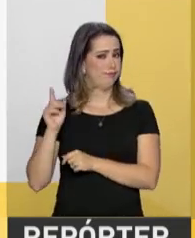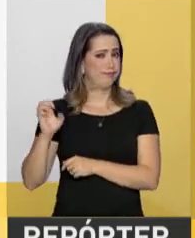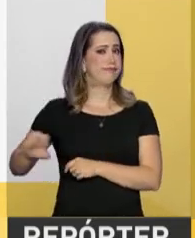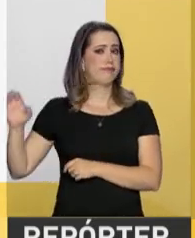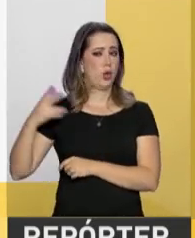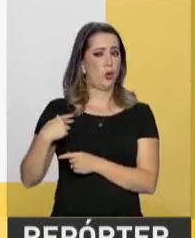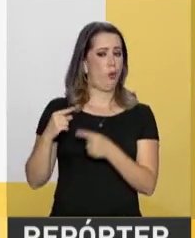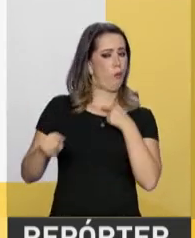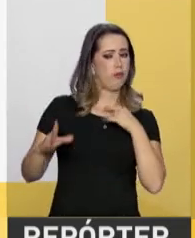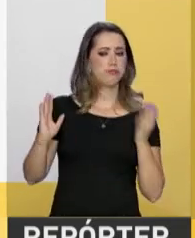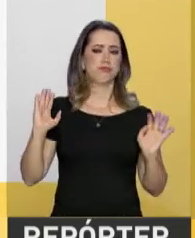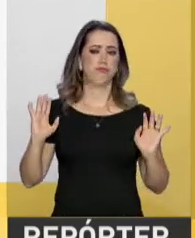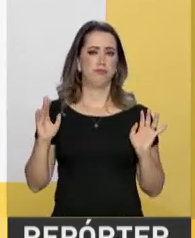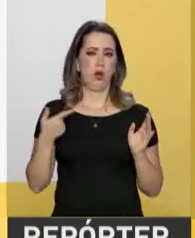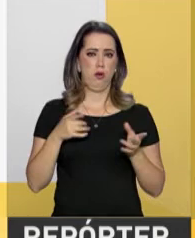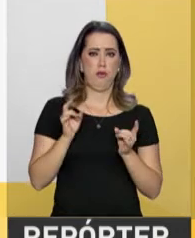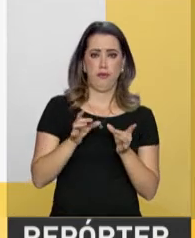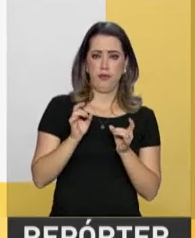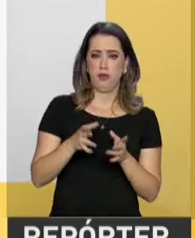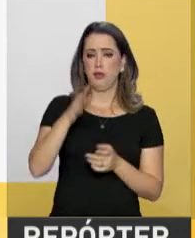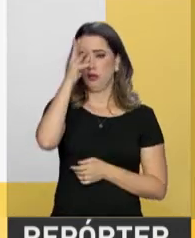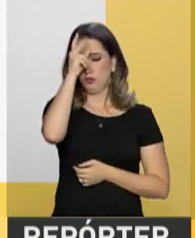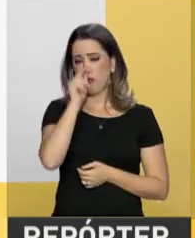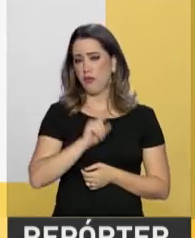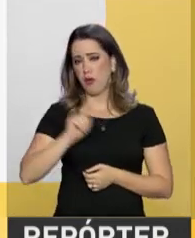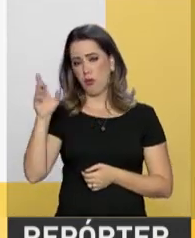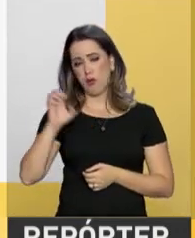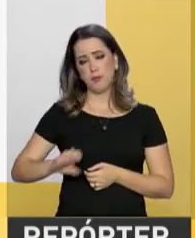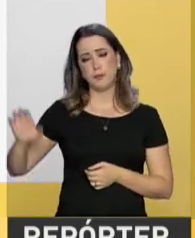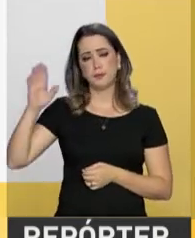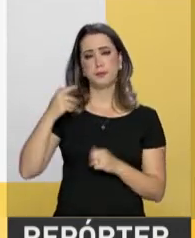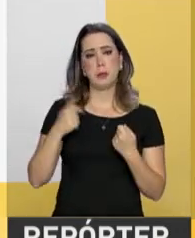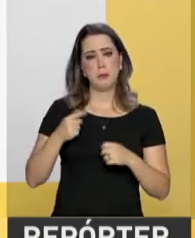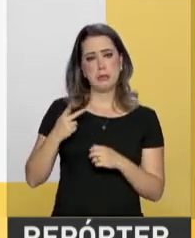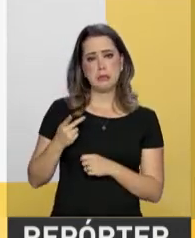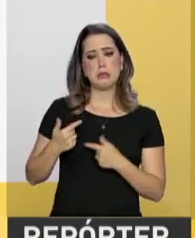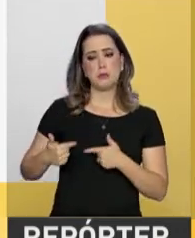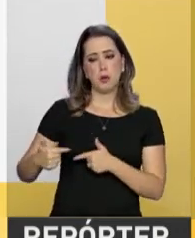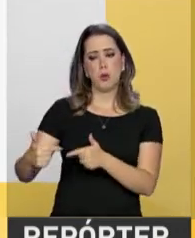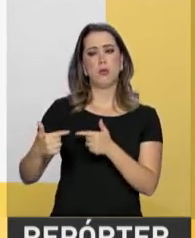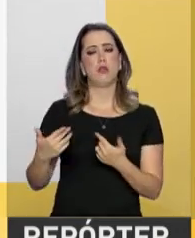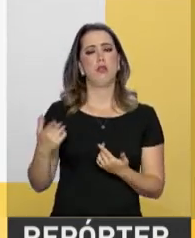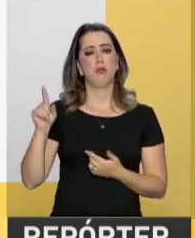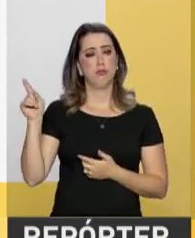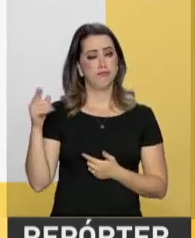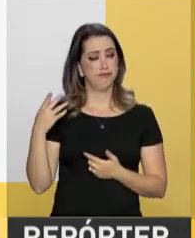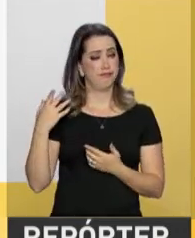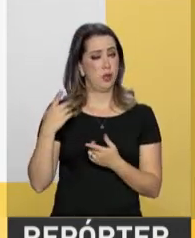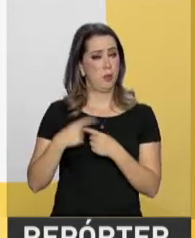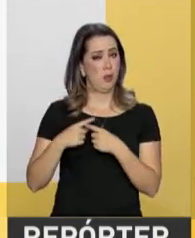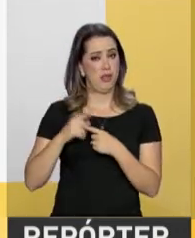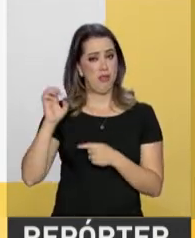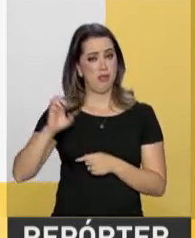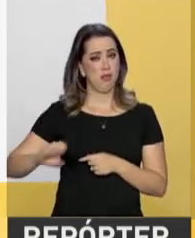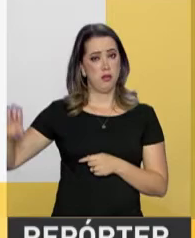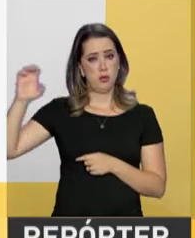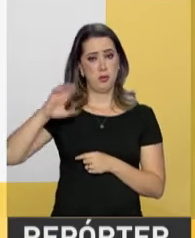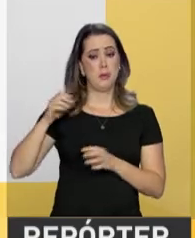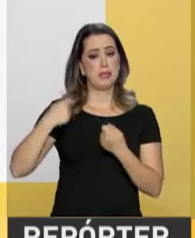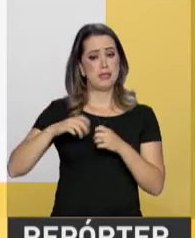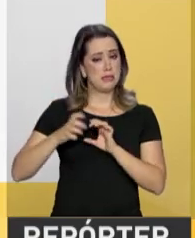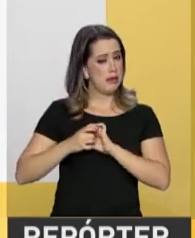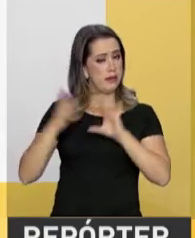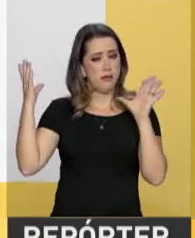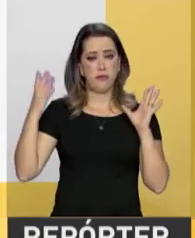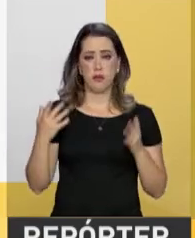brigar pelo espaço, pelo mercado, conforme o mercado mundial preconiza e diz que deve ser um mercado